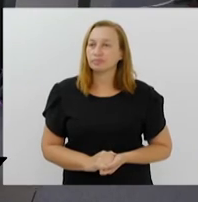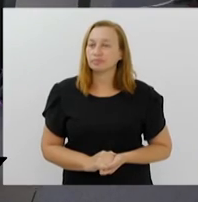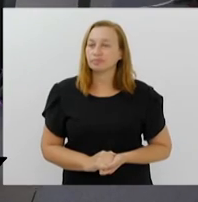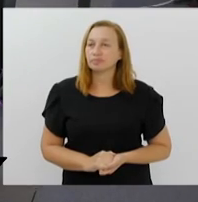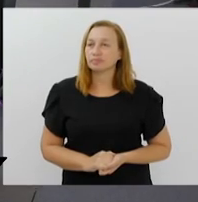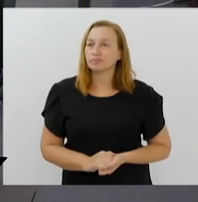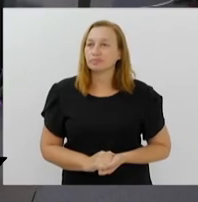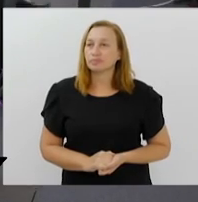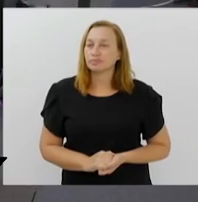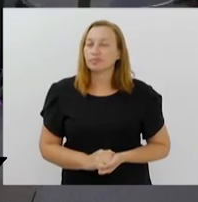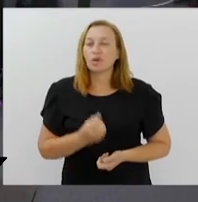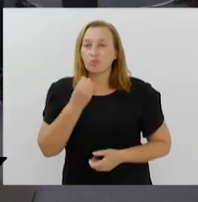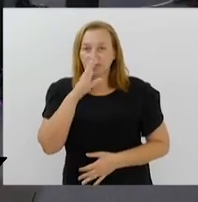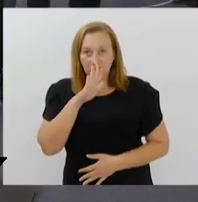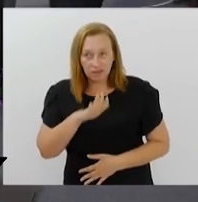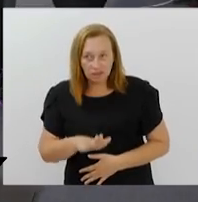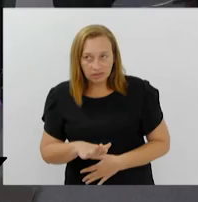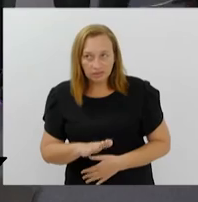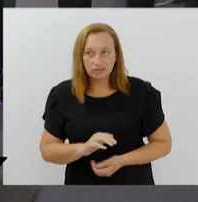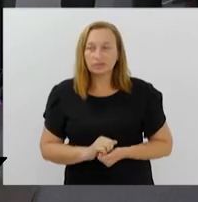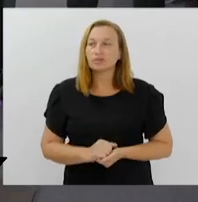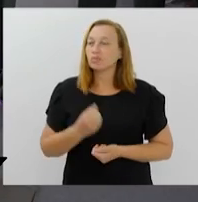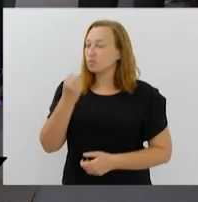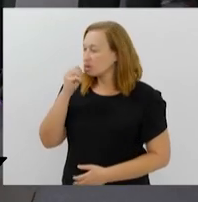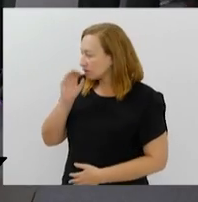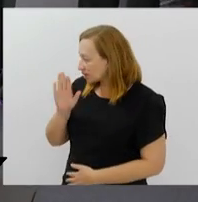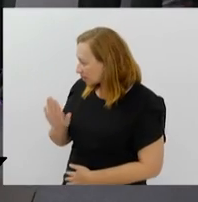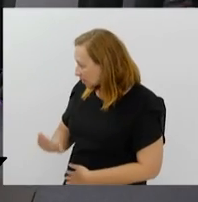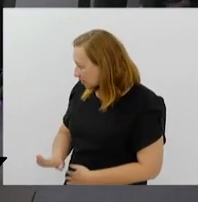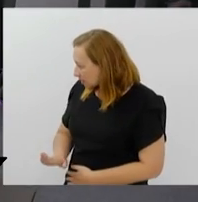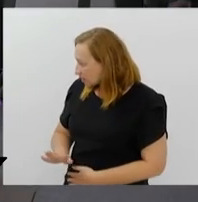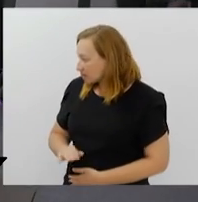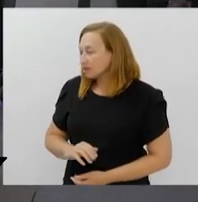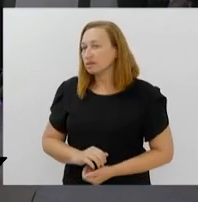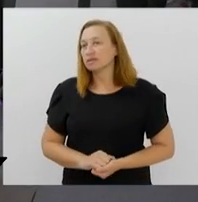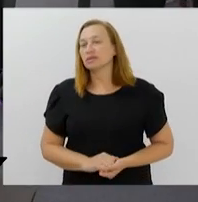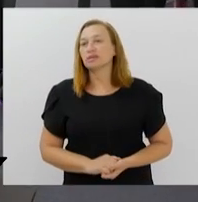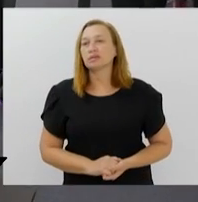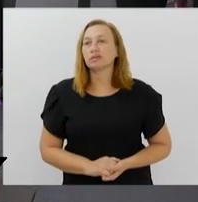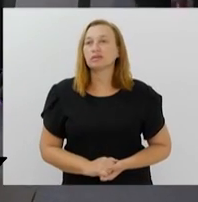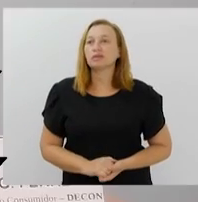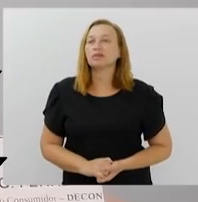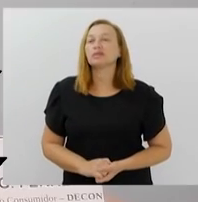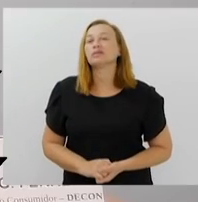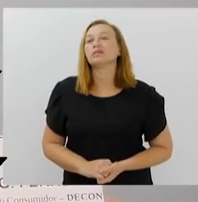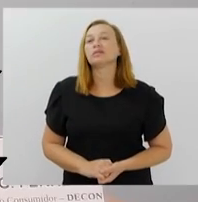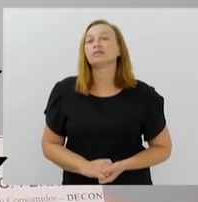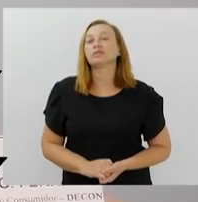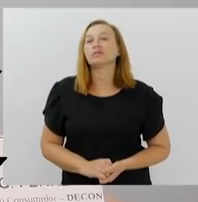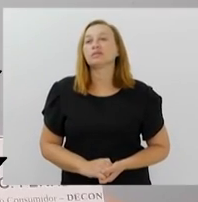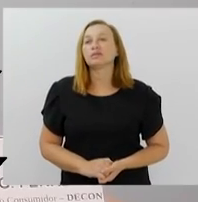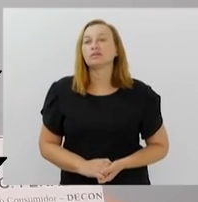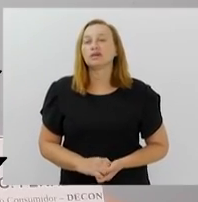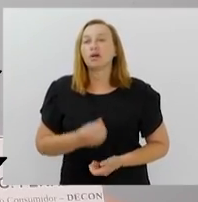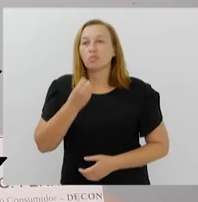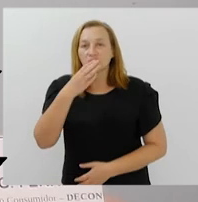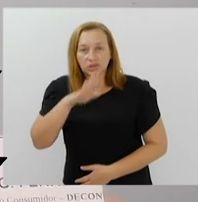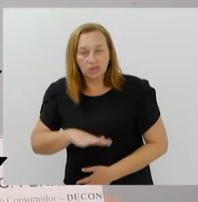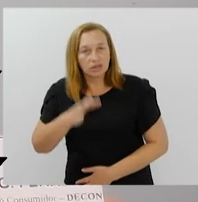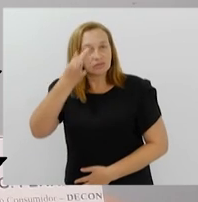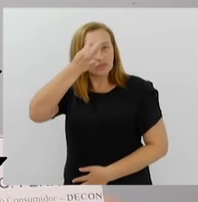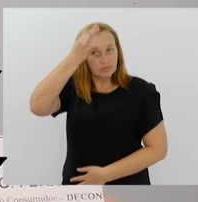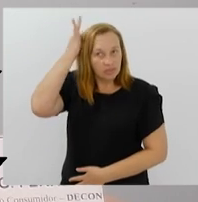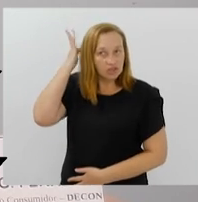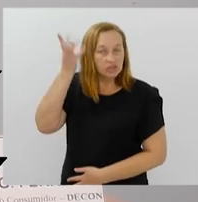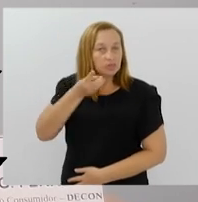palavra Boa tarde Boa tarde parabenizo excelência Deputado Fred Pacheco parabéns pela